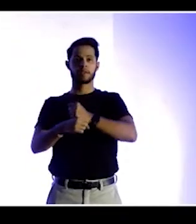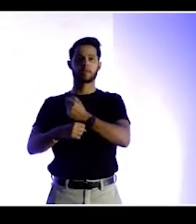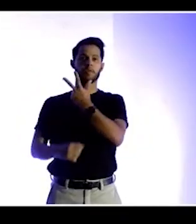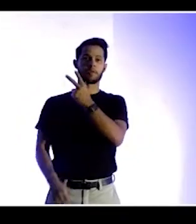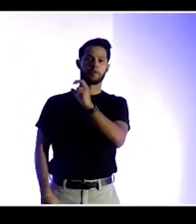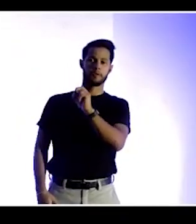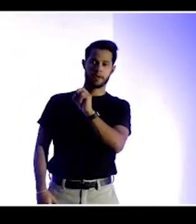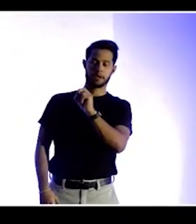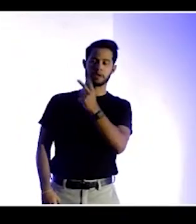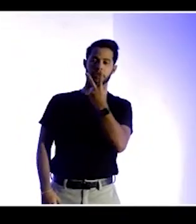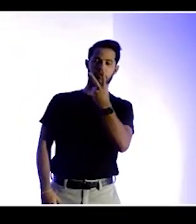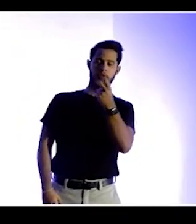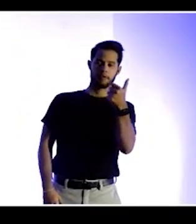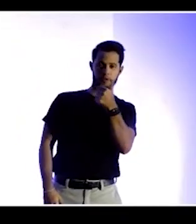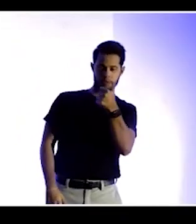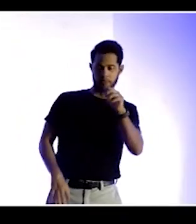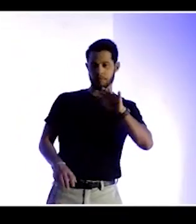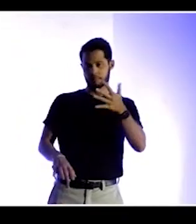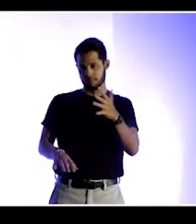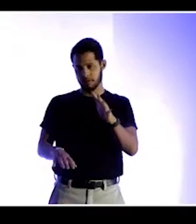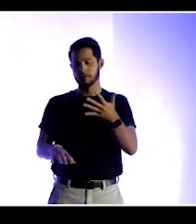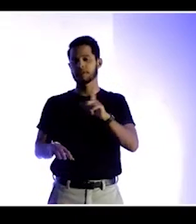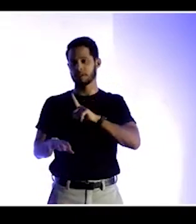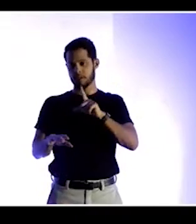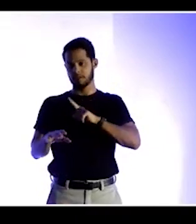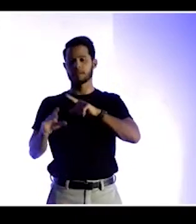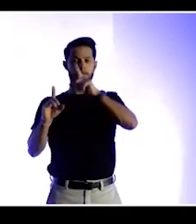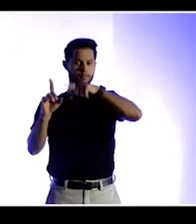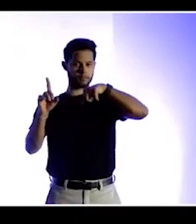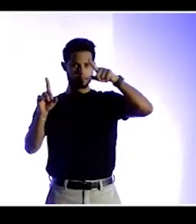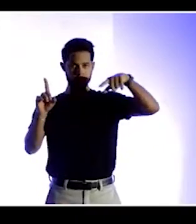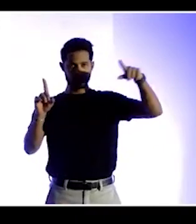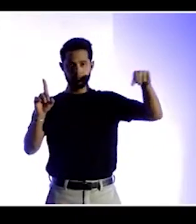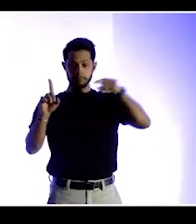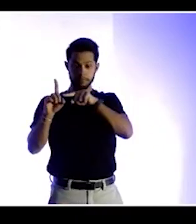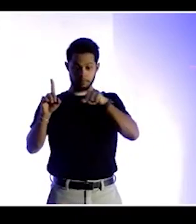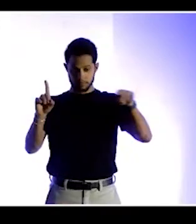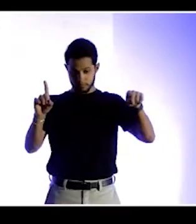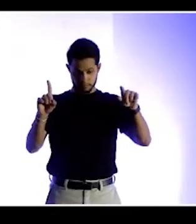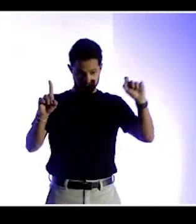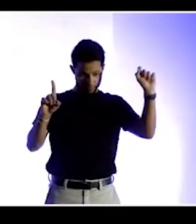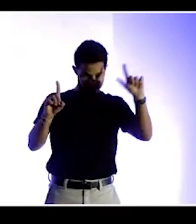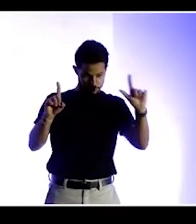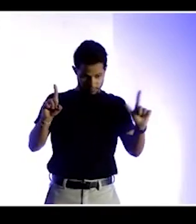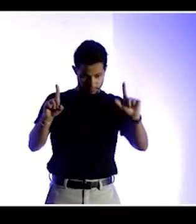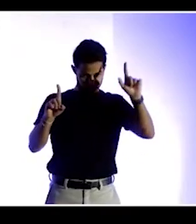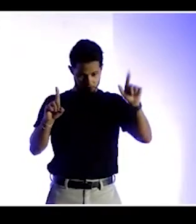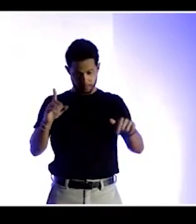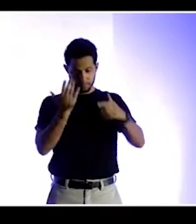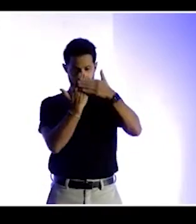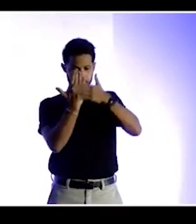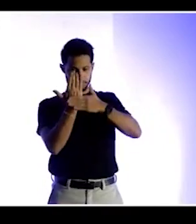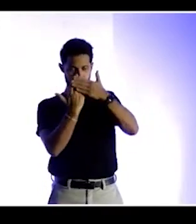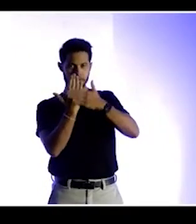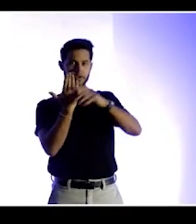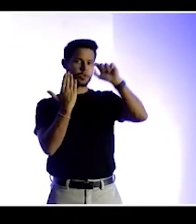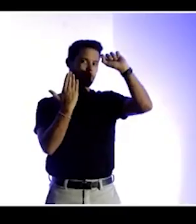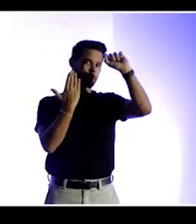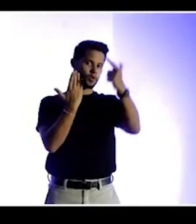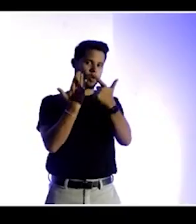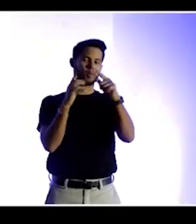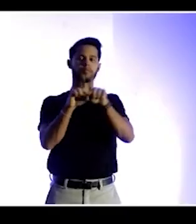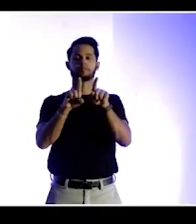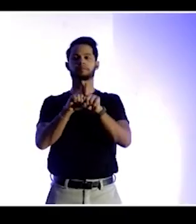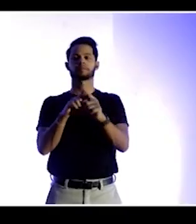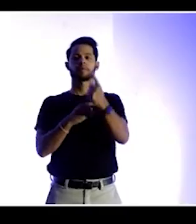crescimento exponencial. A parte azul da barra são os telhados solares. A parte amarela da barra, que é 1/3 mais ou menos,